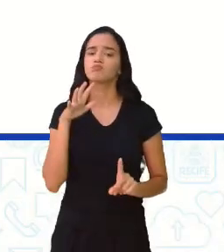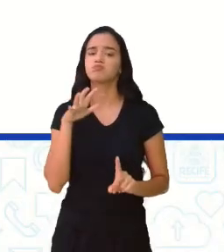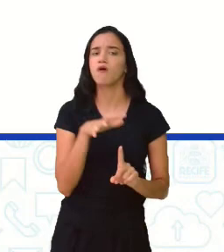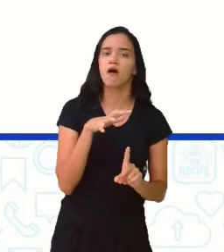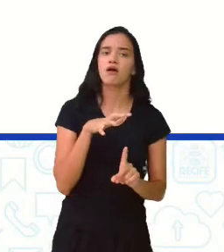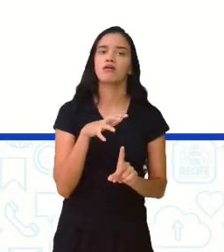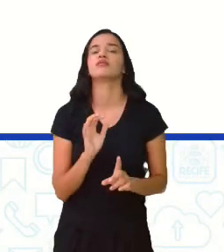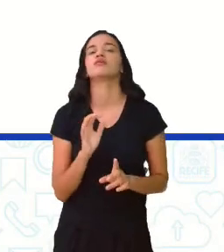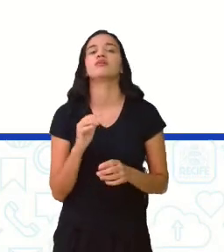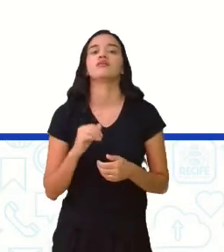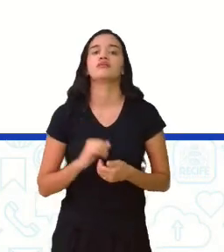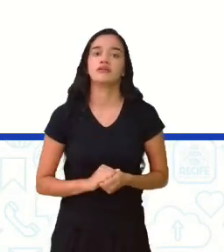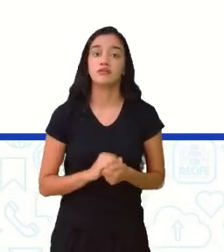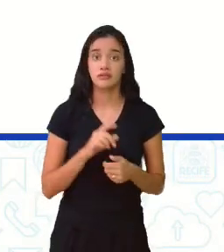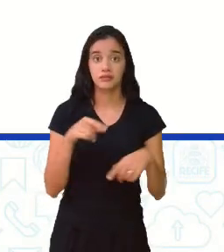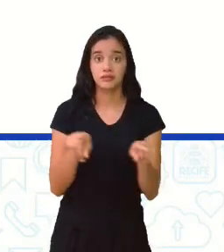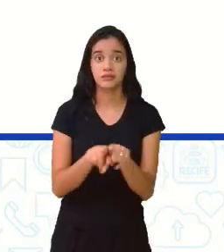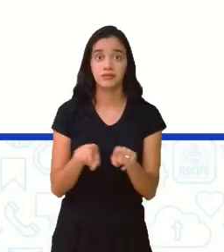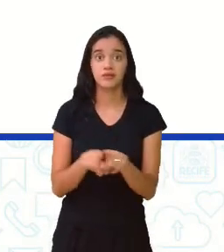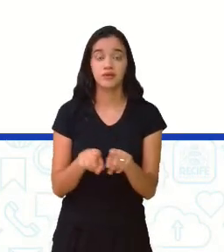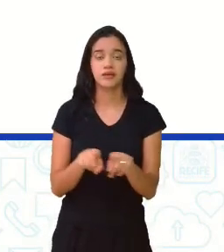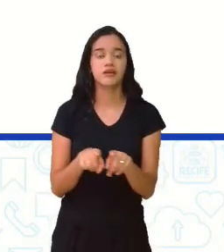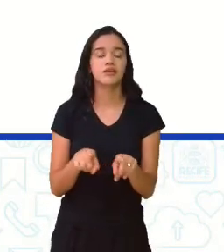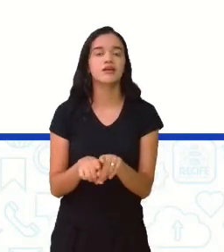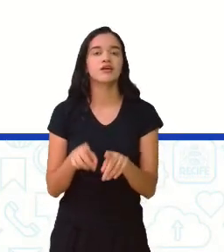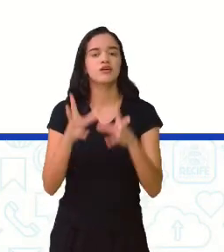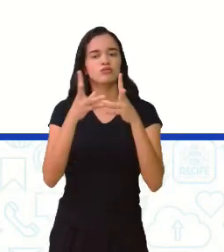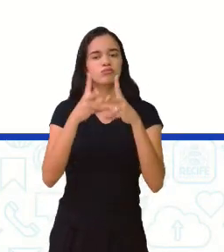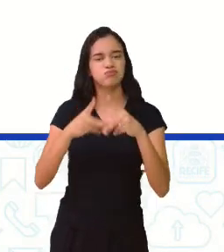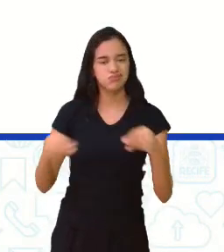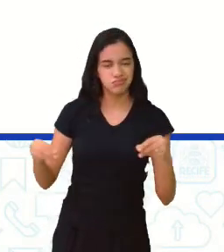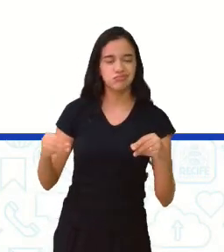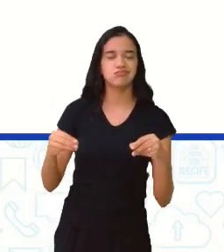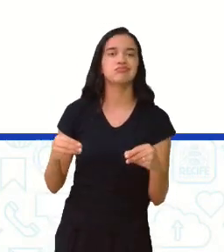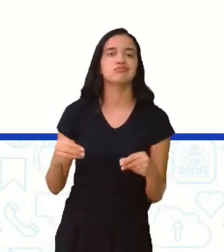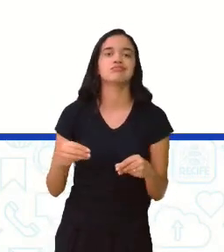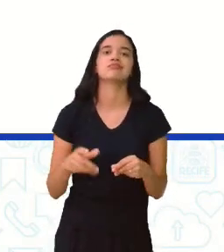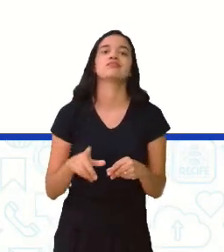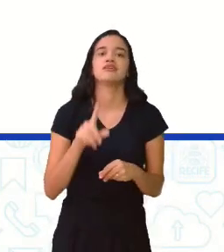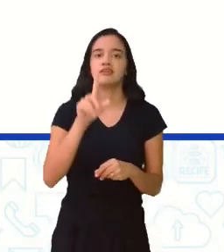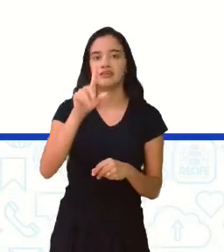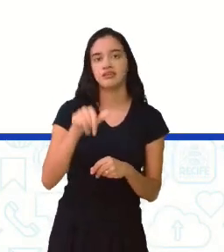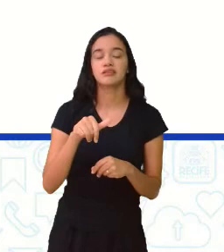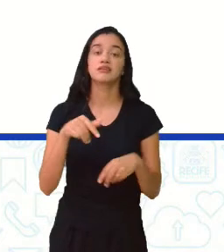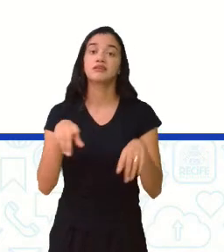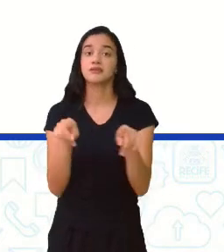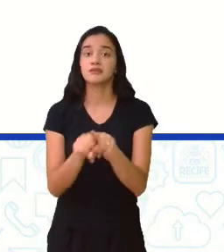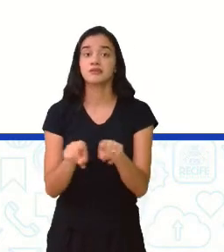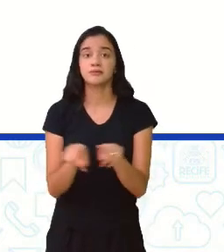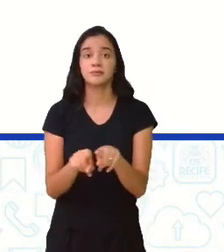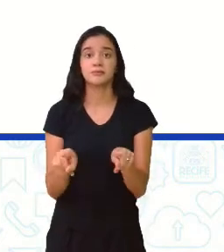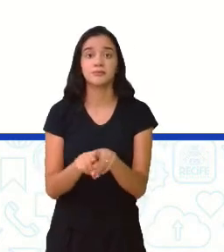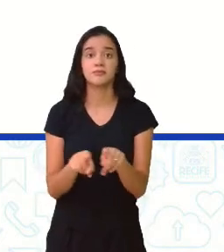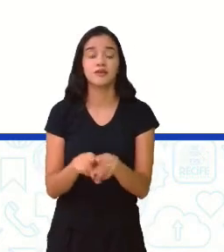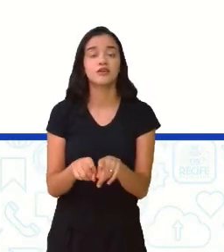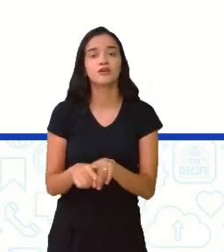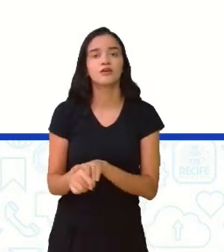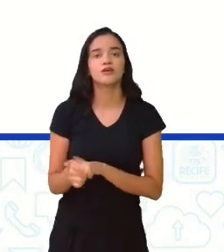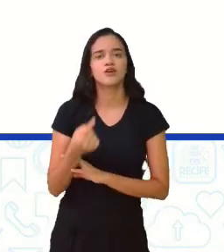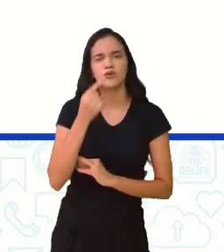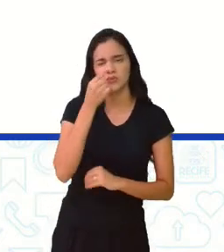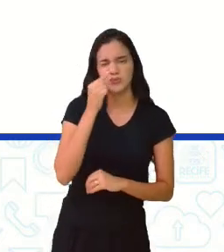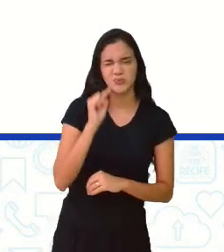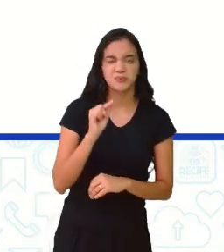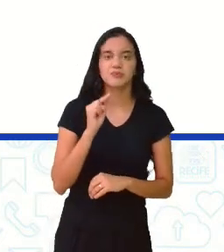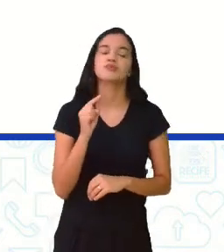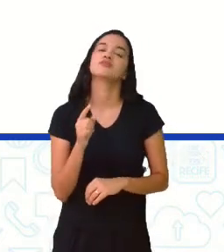Impacto na biodiversidade, né? A destruição aí da biodiversidade, né? A sujeira, como a gente viu, ela pode causar